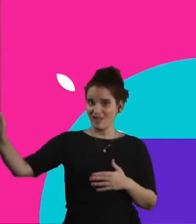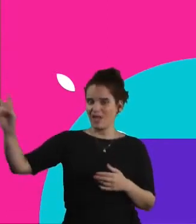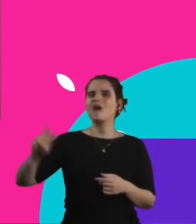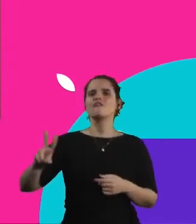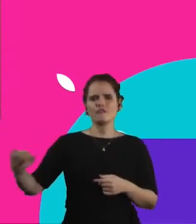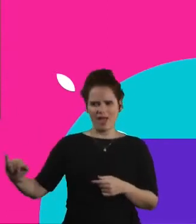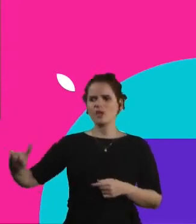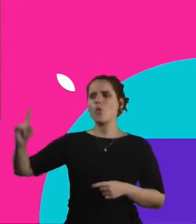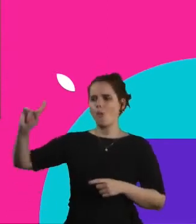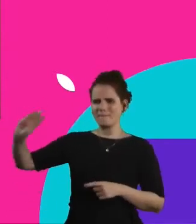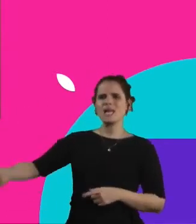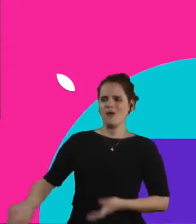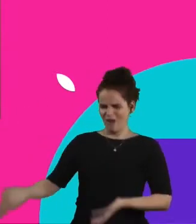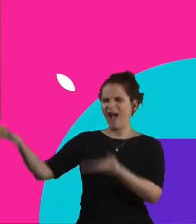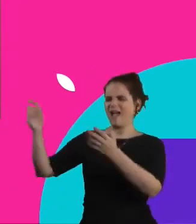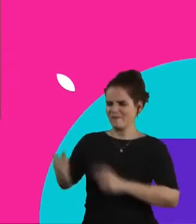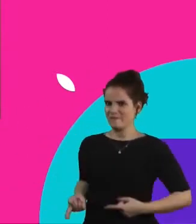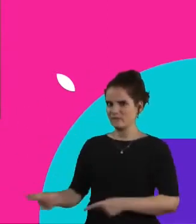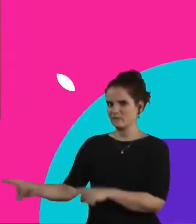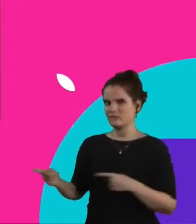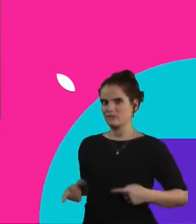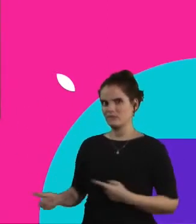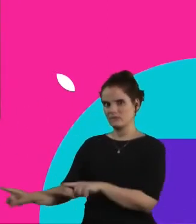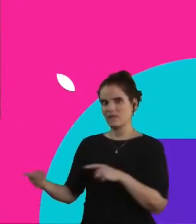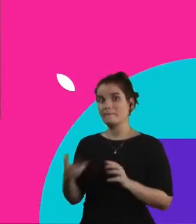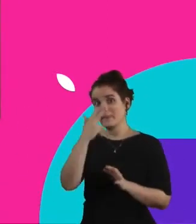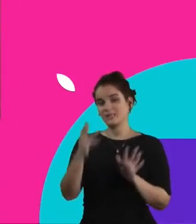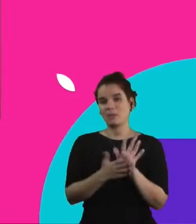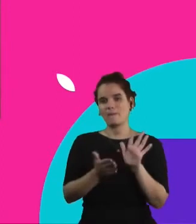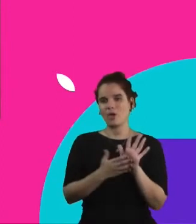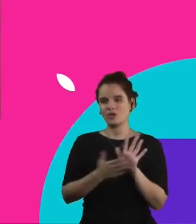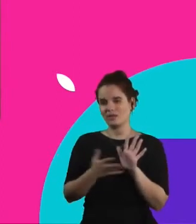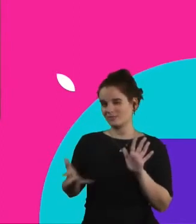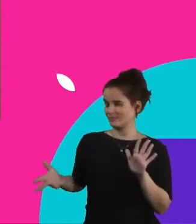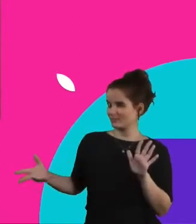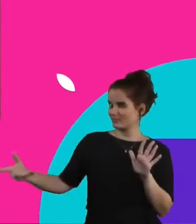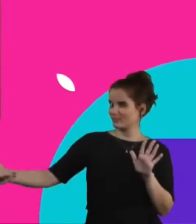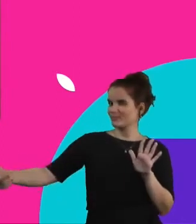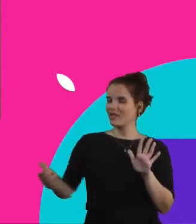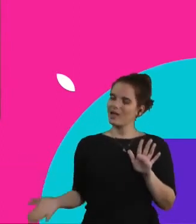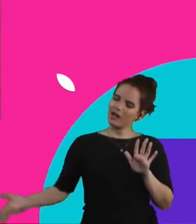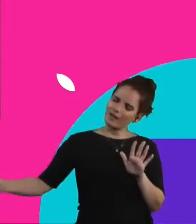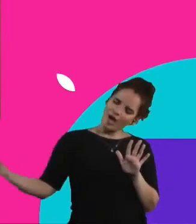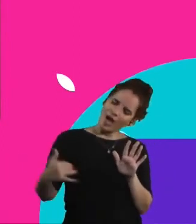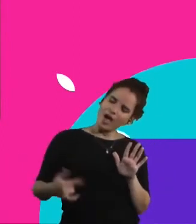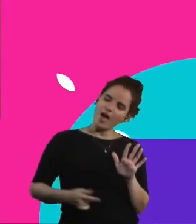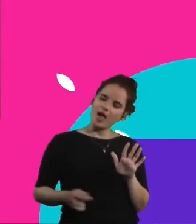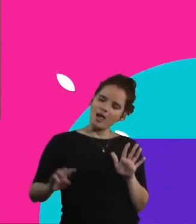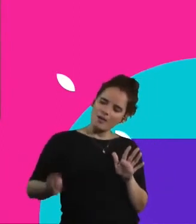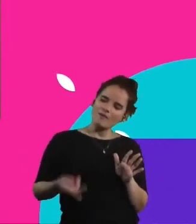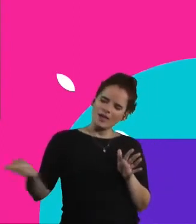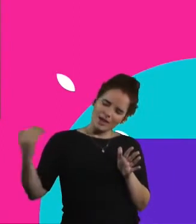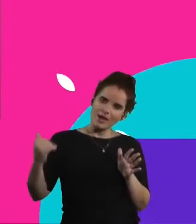fazer 1 milhão dele em 1 ano. Eu estou dando praticamente uma proposta sedutora e irresistível que é praticamente